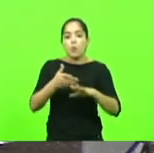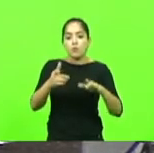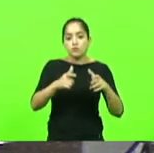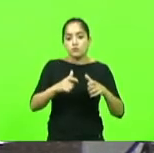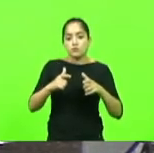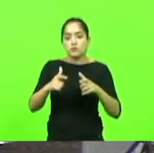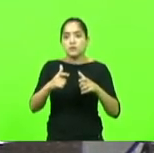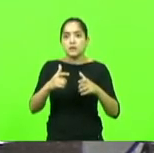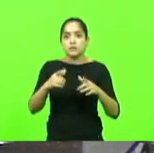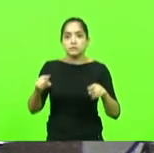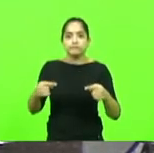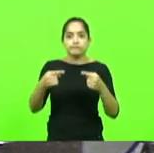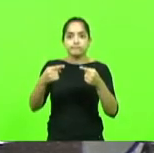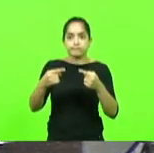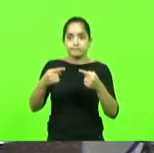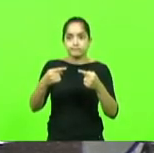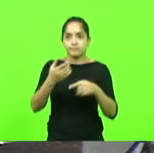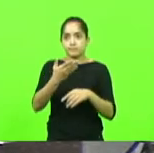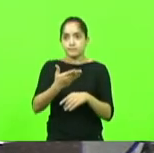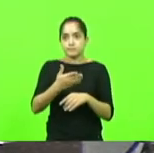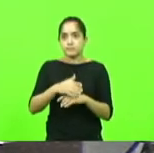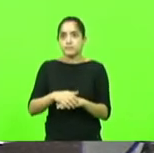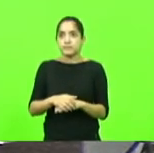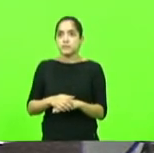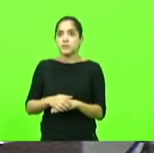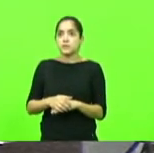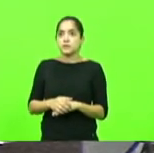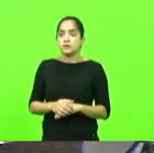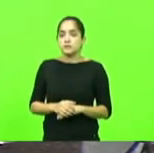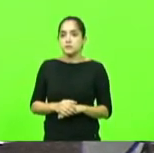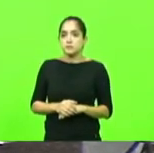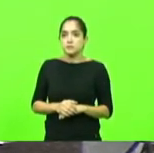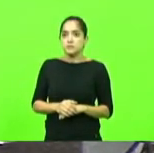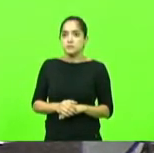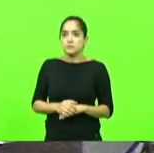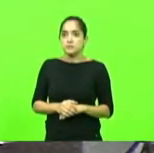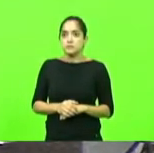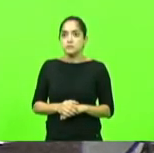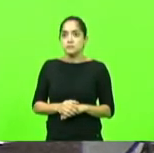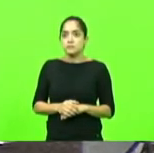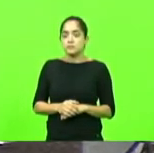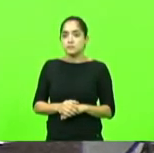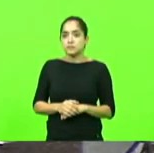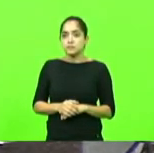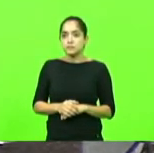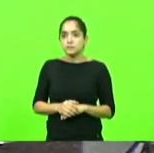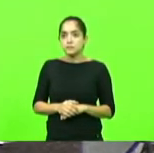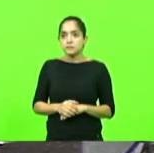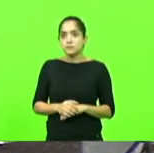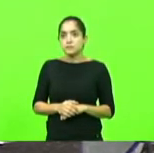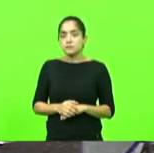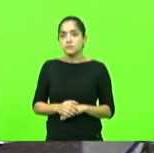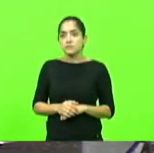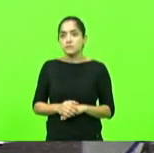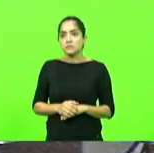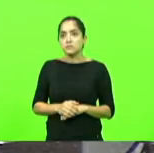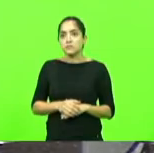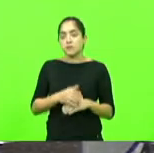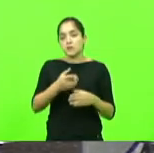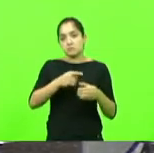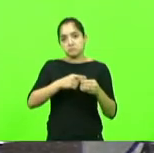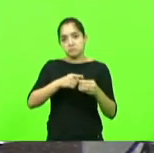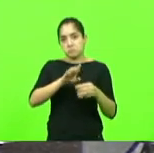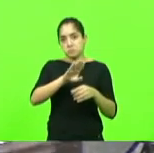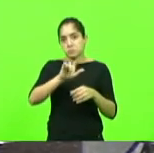competições. Segundo Ivan Atz, também não ocorre em Blumenau, pelo menos nas